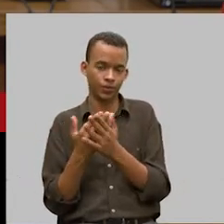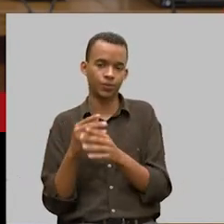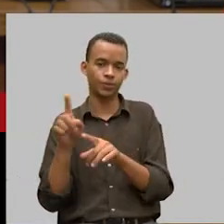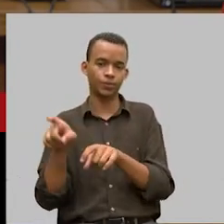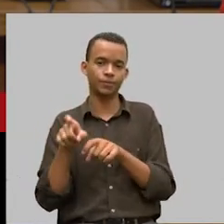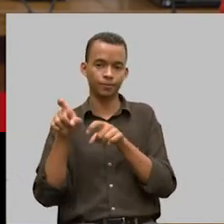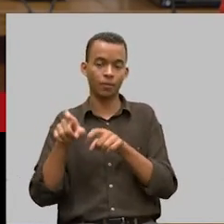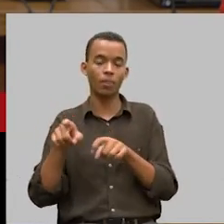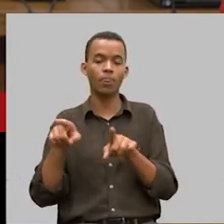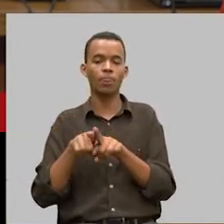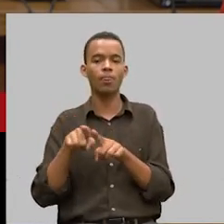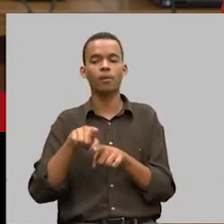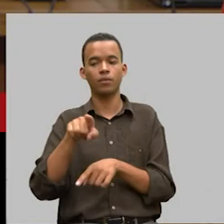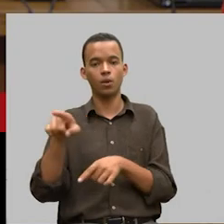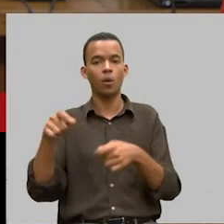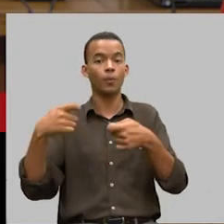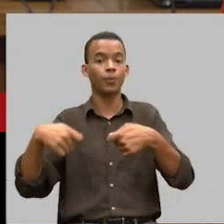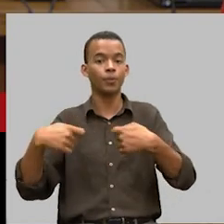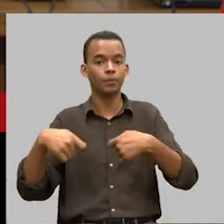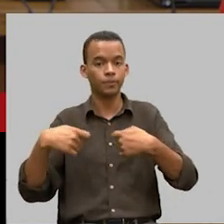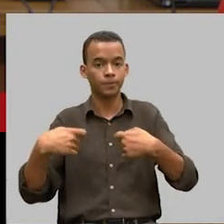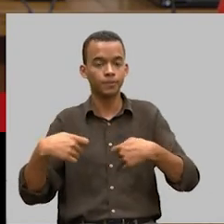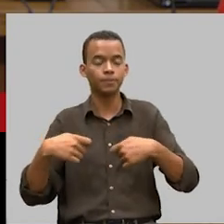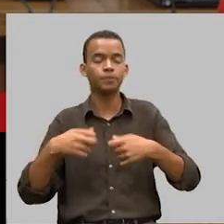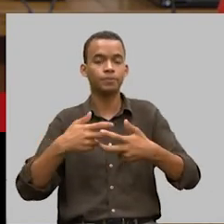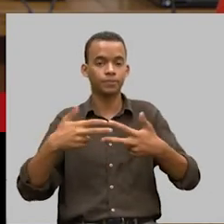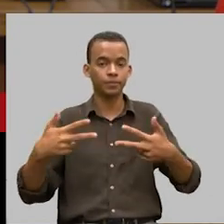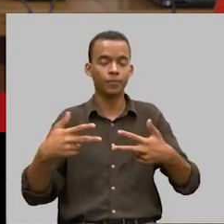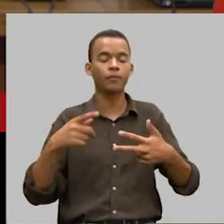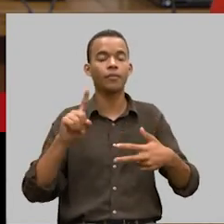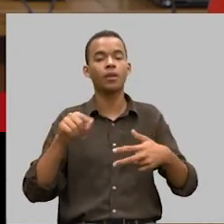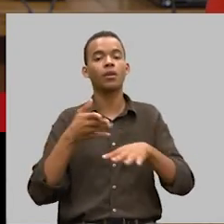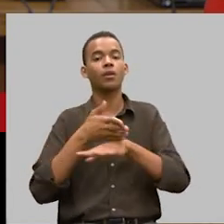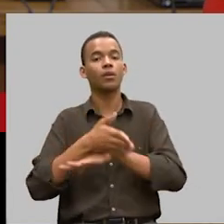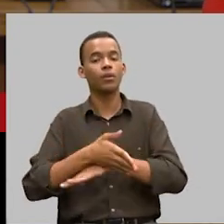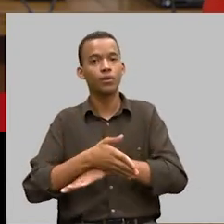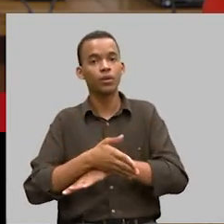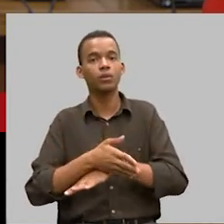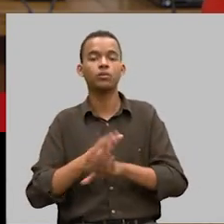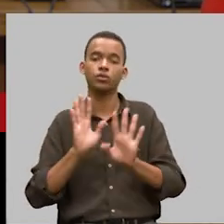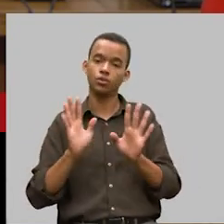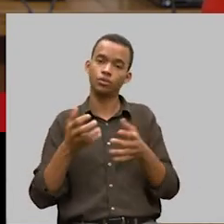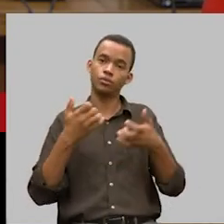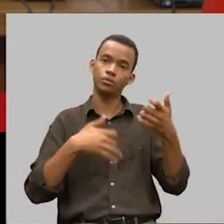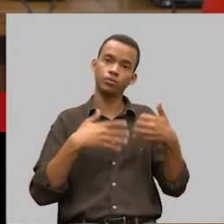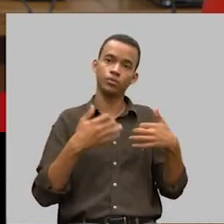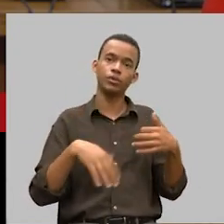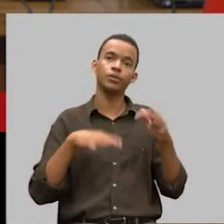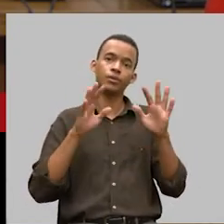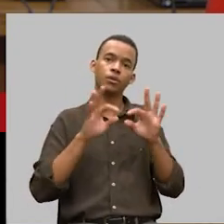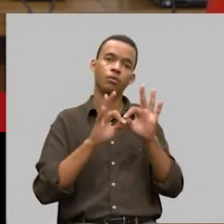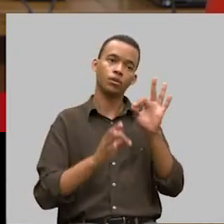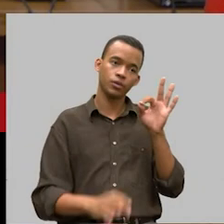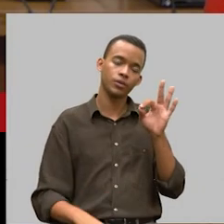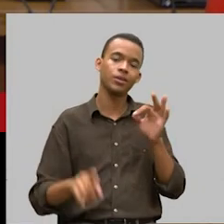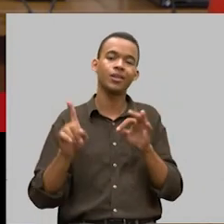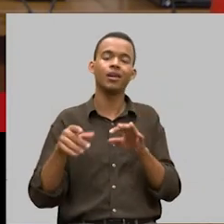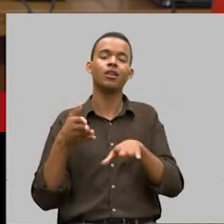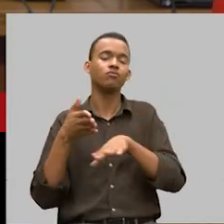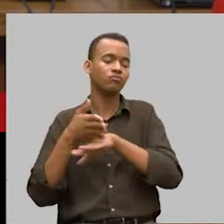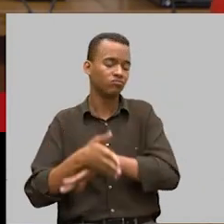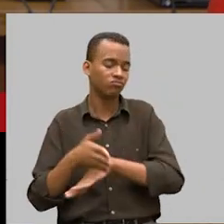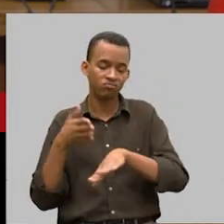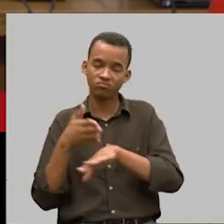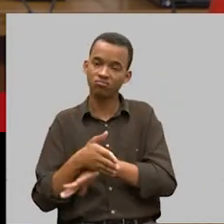sujeitos do campo eh é ter acesso né já foi dito isso aqui exaustivamente efetivamente